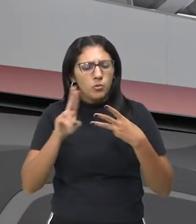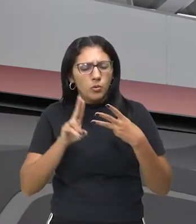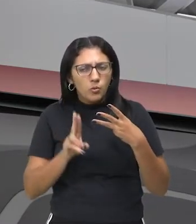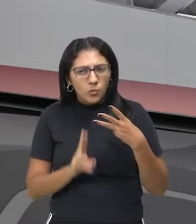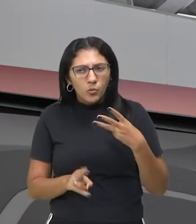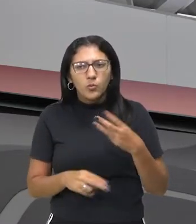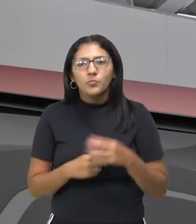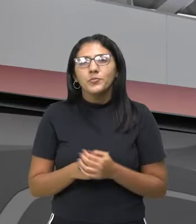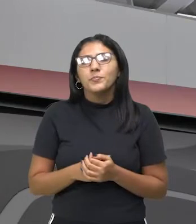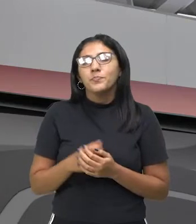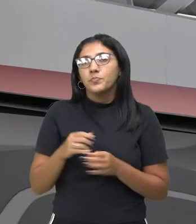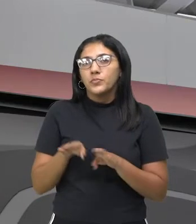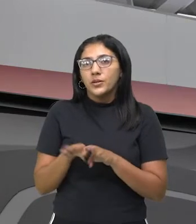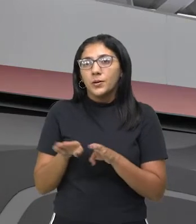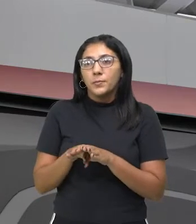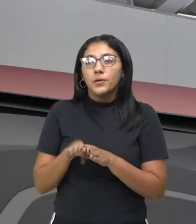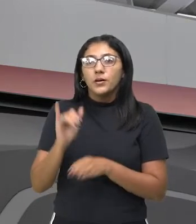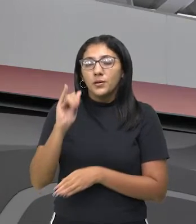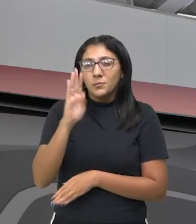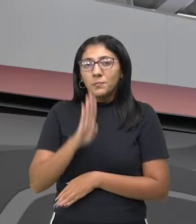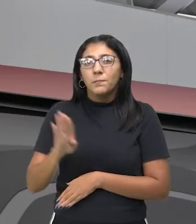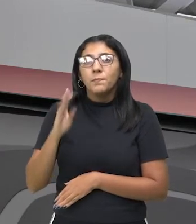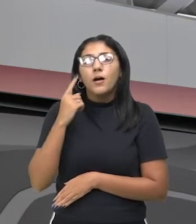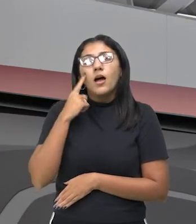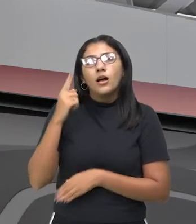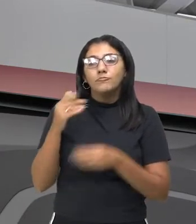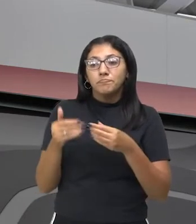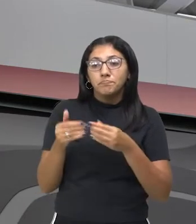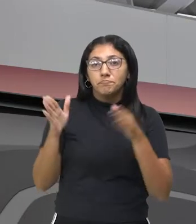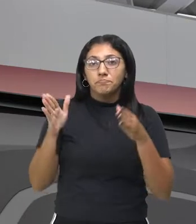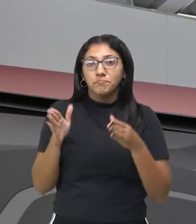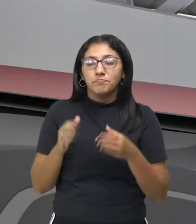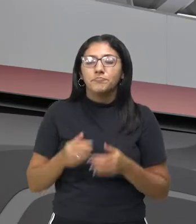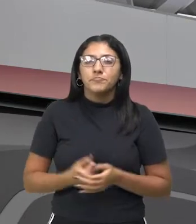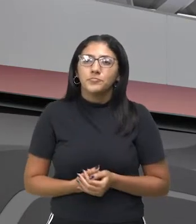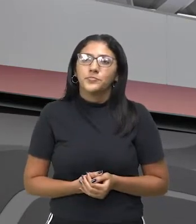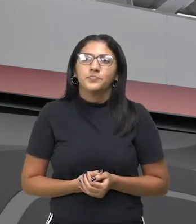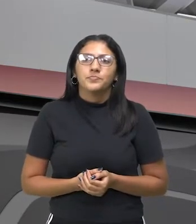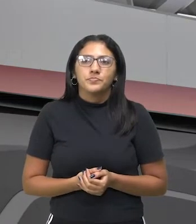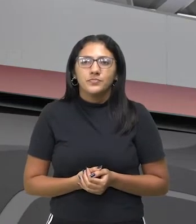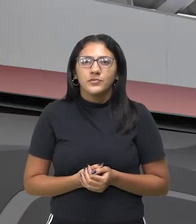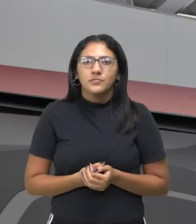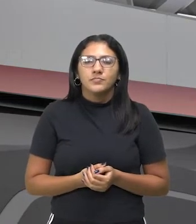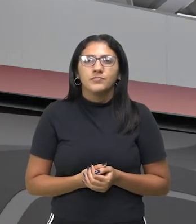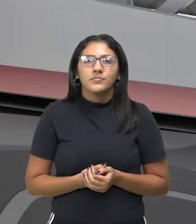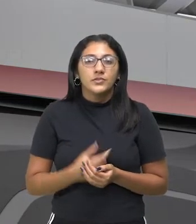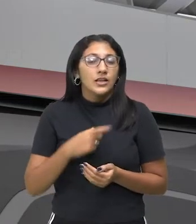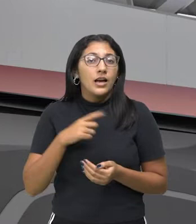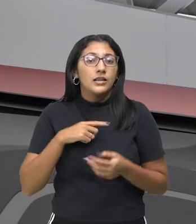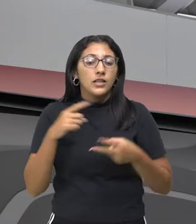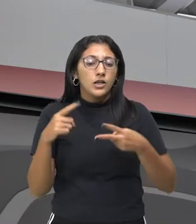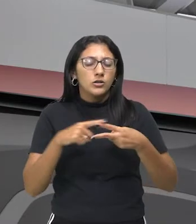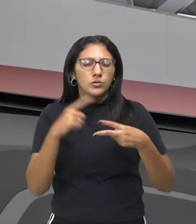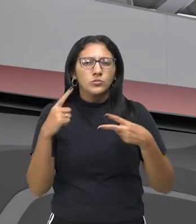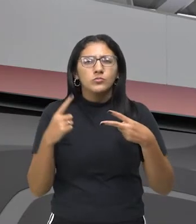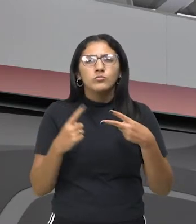uma imagem da inauguração da Belo Monte. E aí a gente vai ter aqui 2